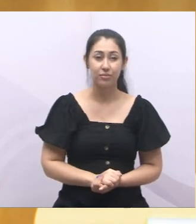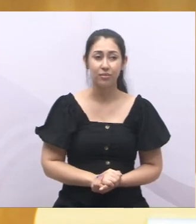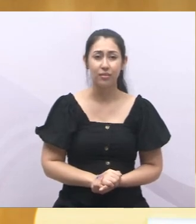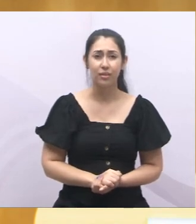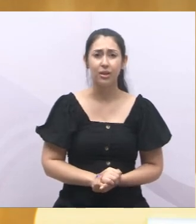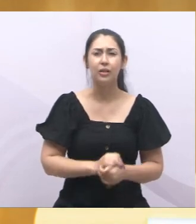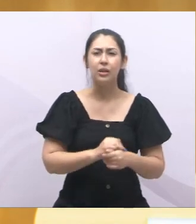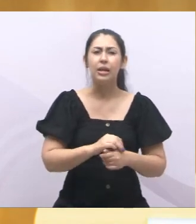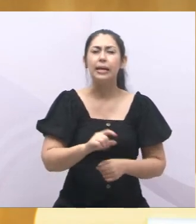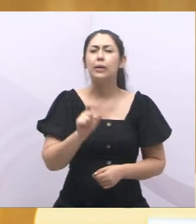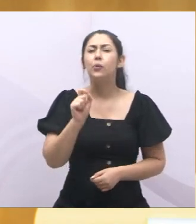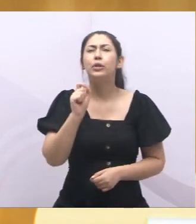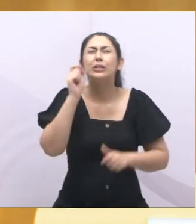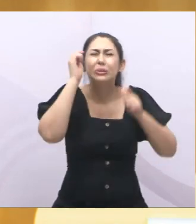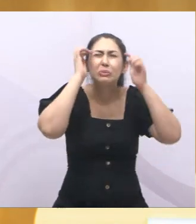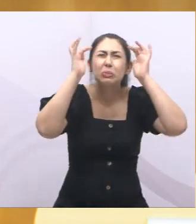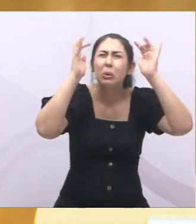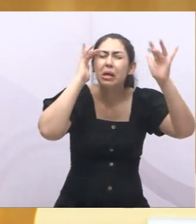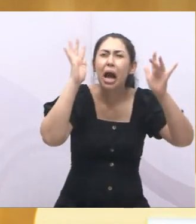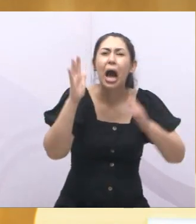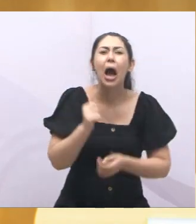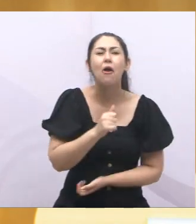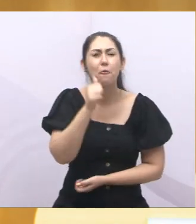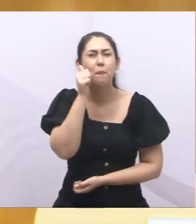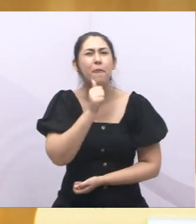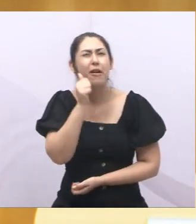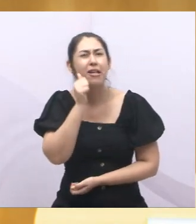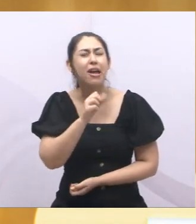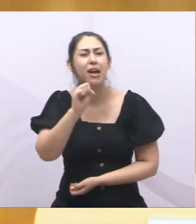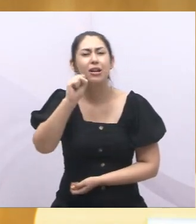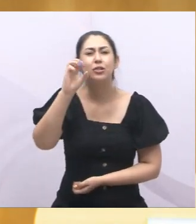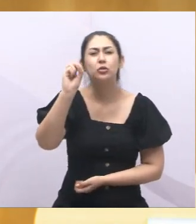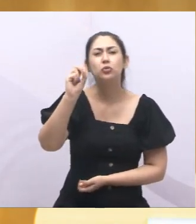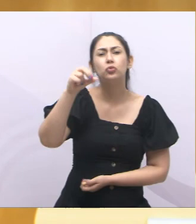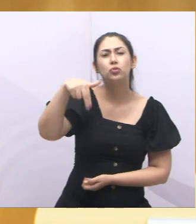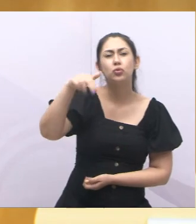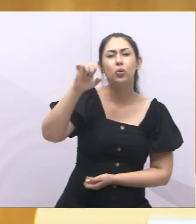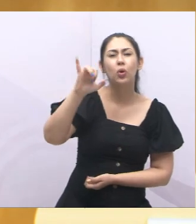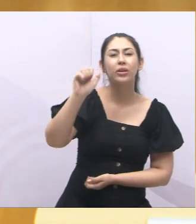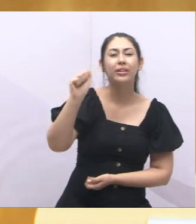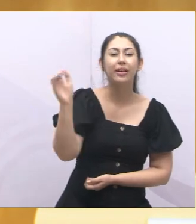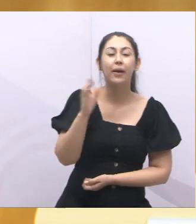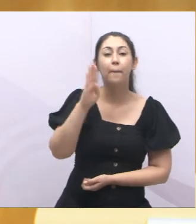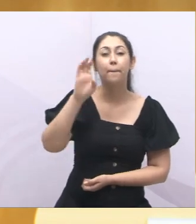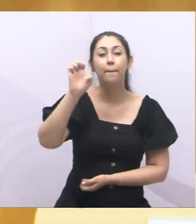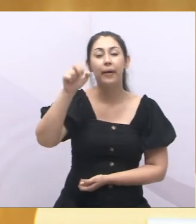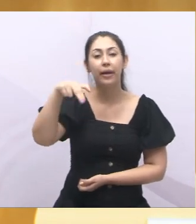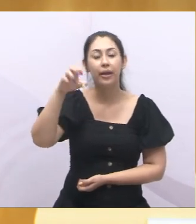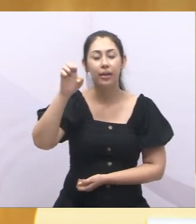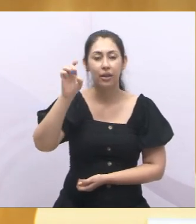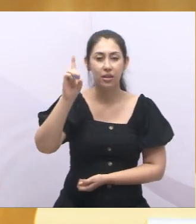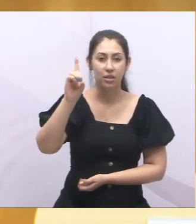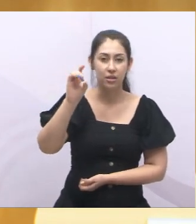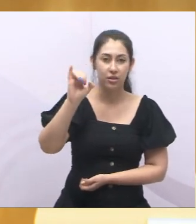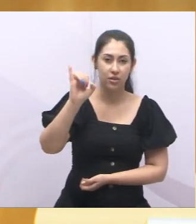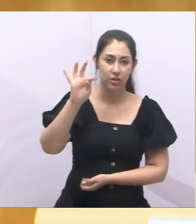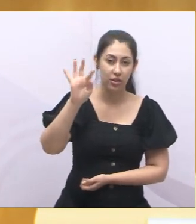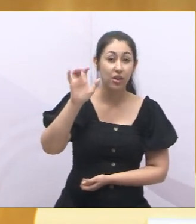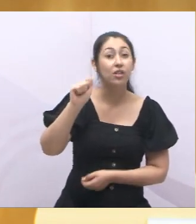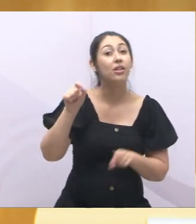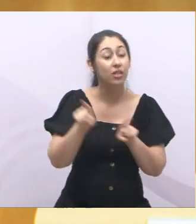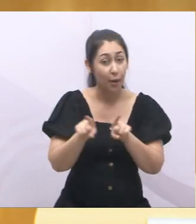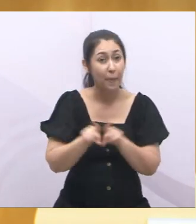os sonhos que levaram Dona Sônia do Coração Valente, Dona Benedita do Lagoa Azul, a também comparecerem às